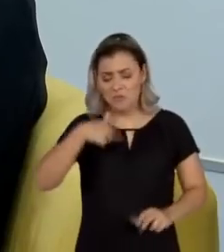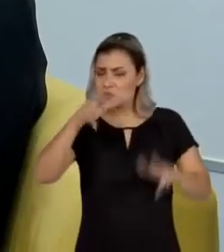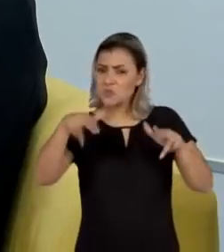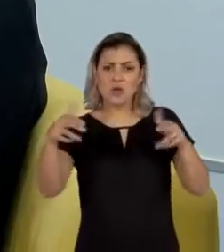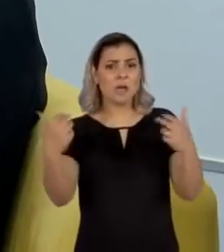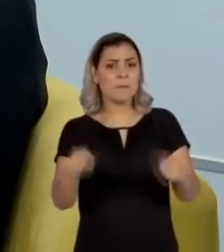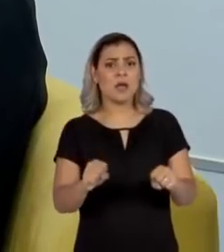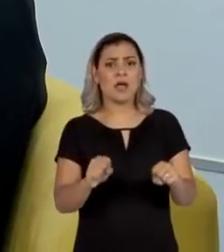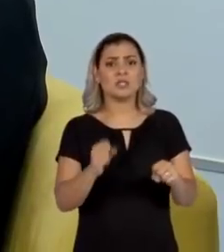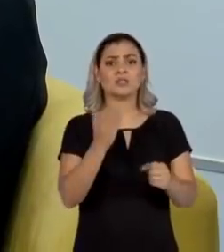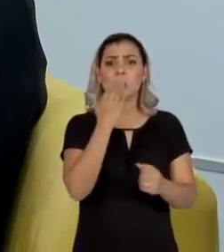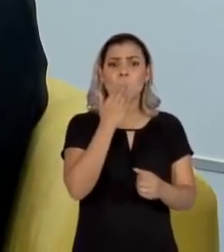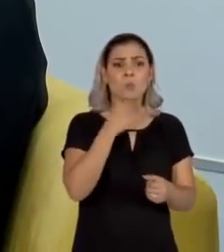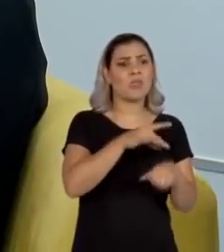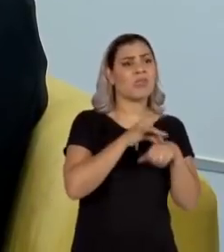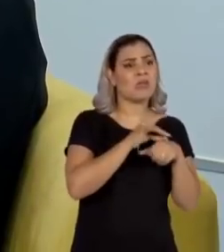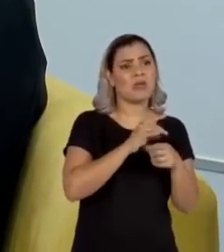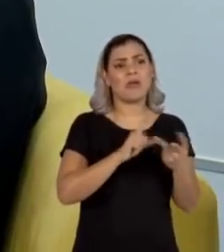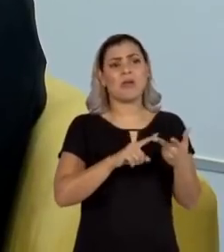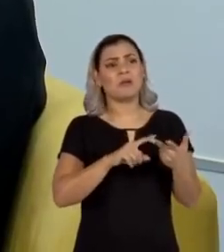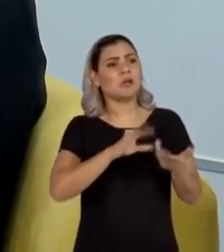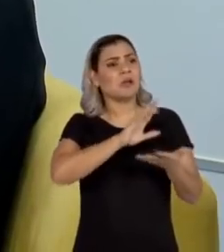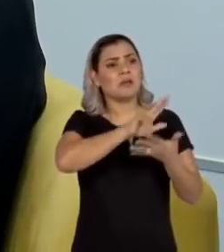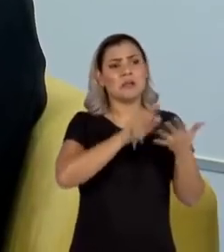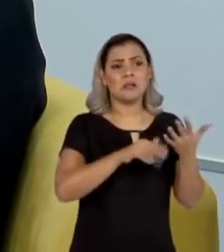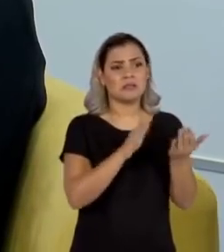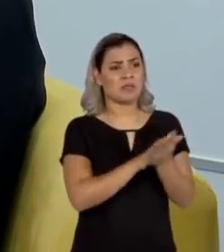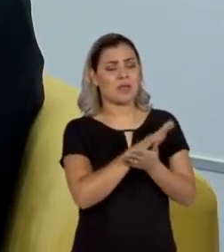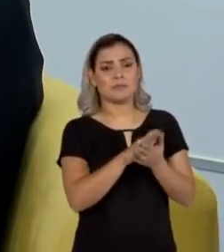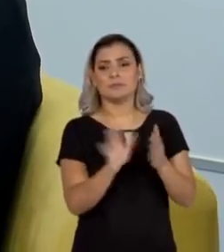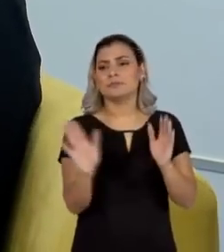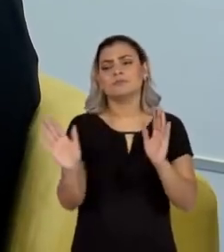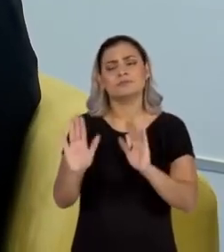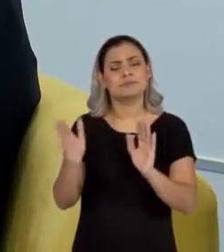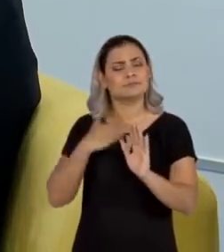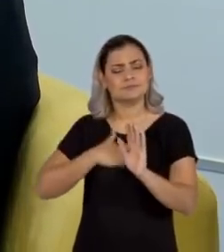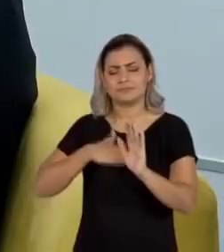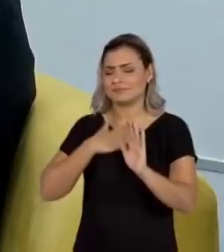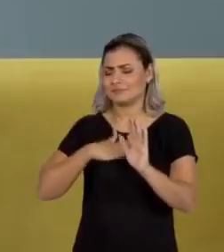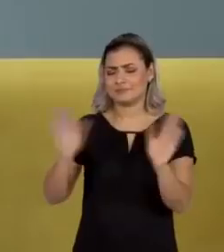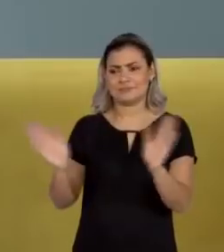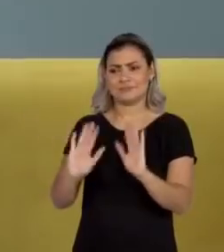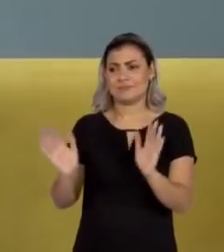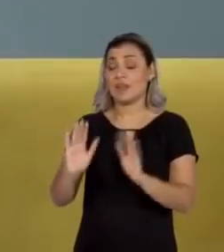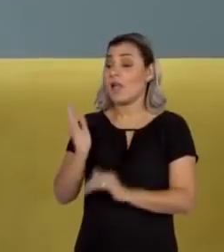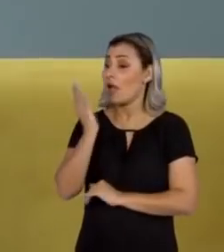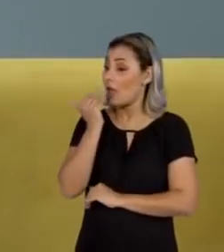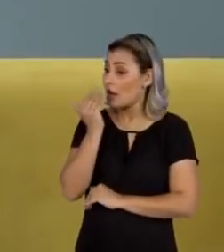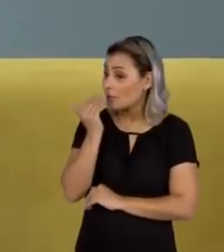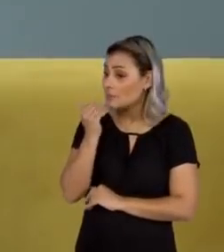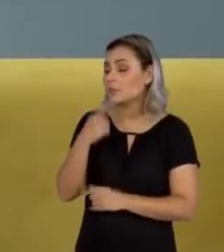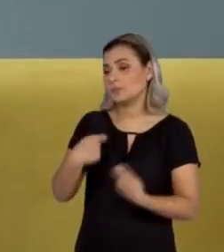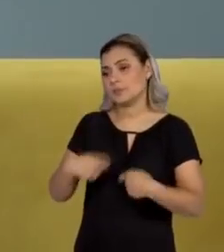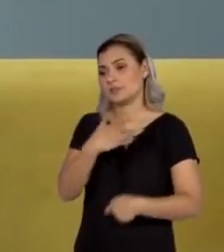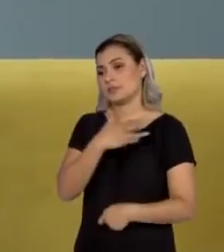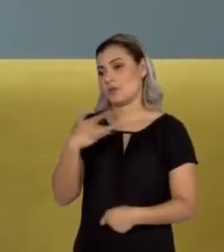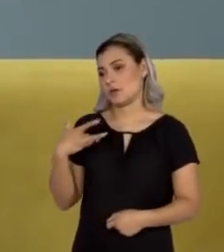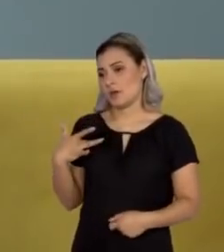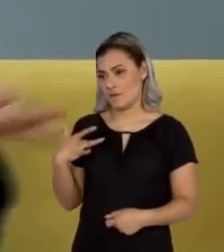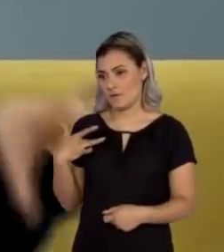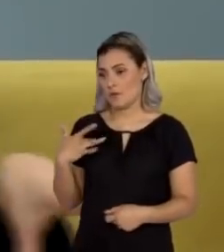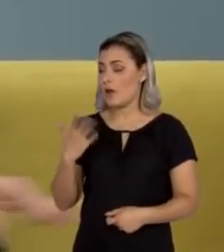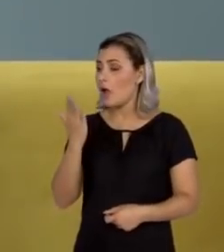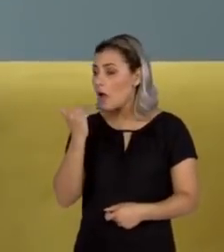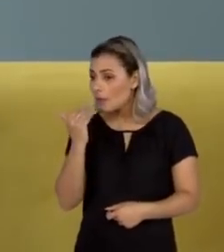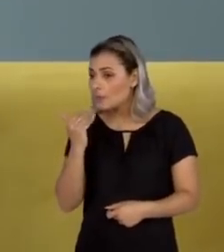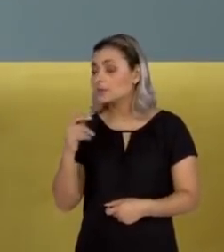comer carboidrato, por exemplo. E não é assim. Não é nada assim, né? A alimentação ela tem que ser saudável. A alimentação para a